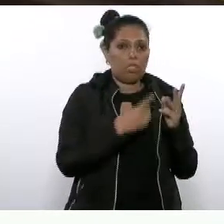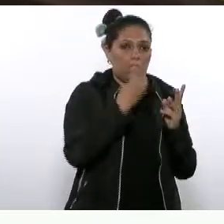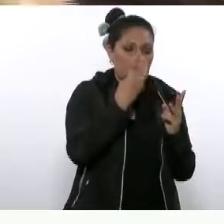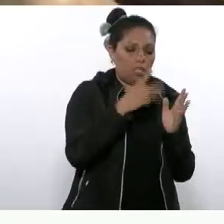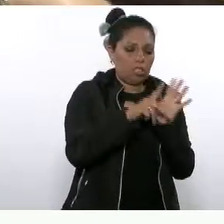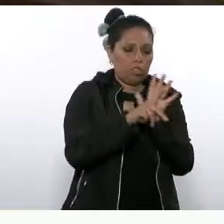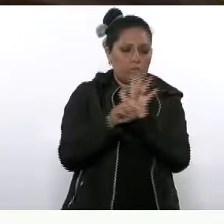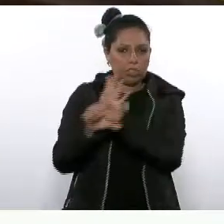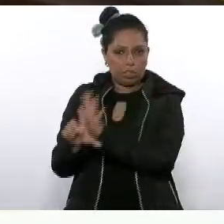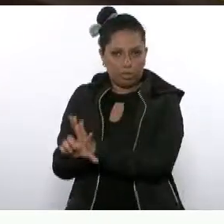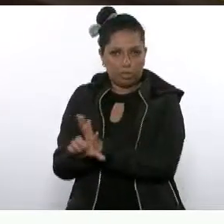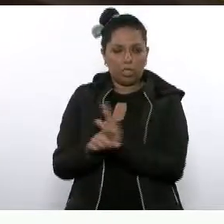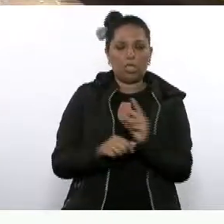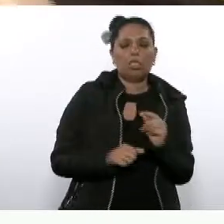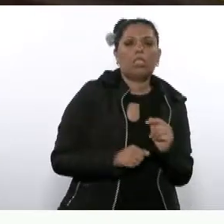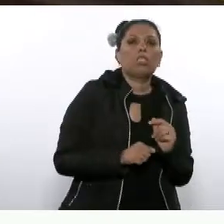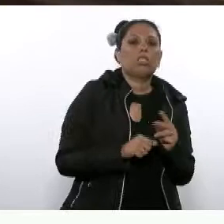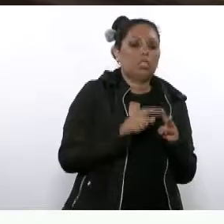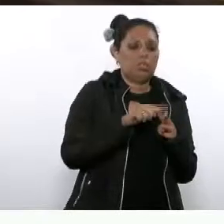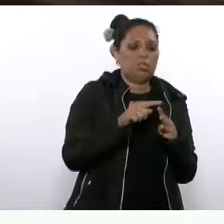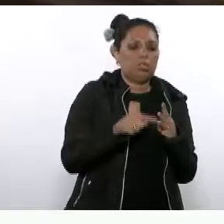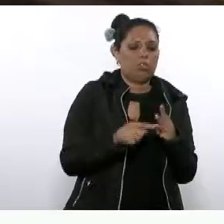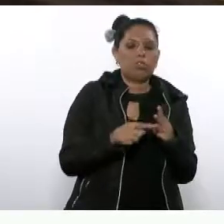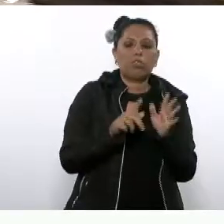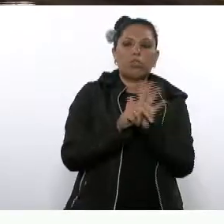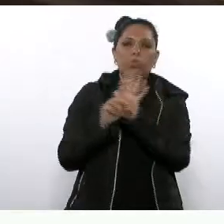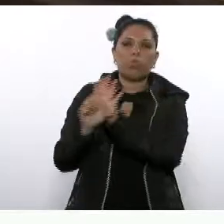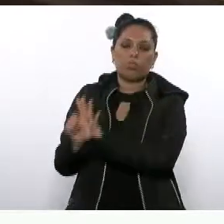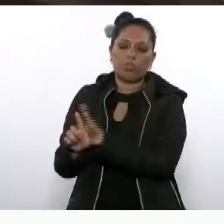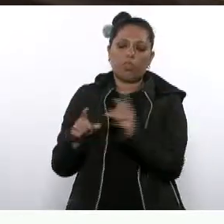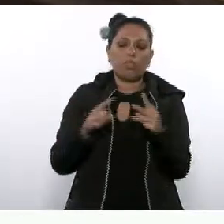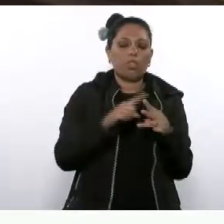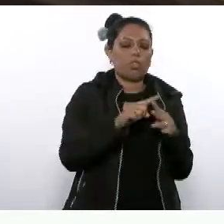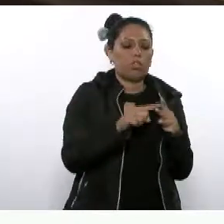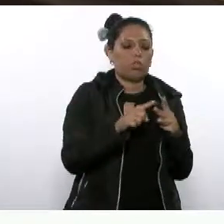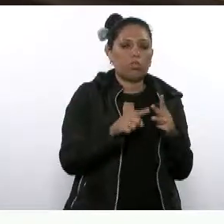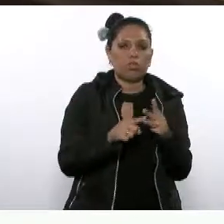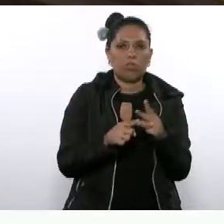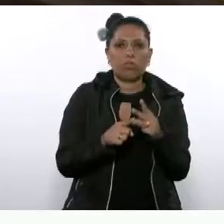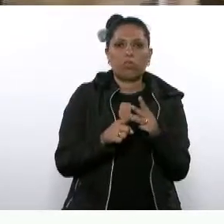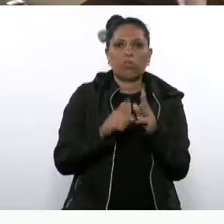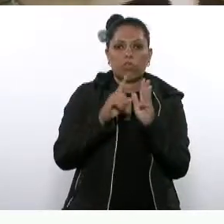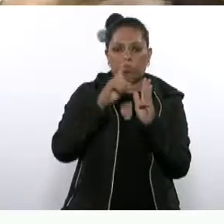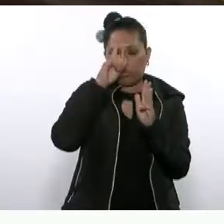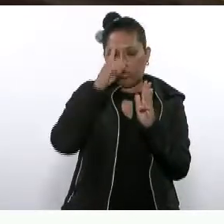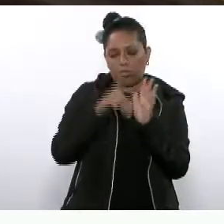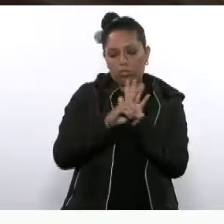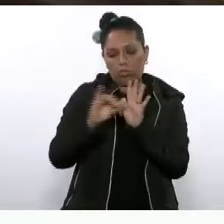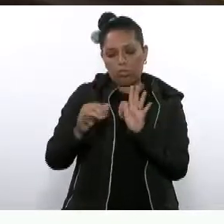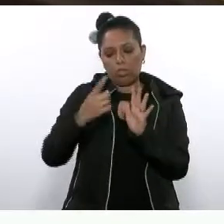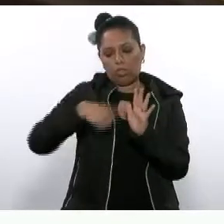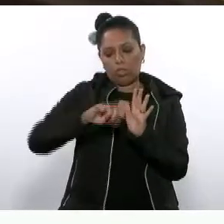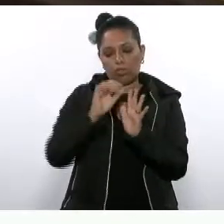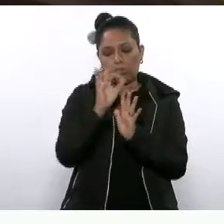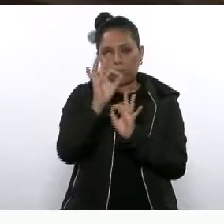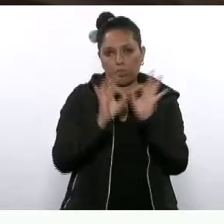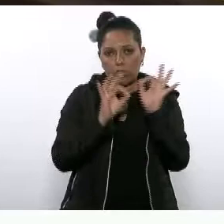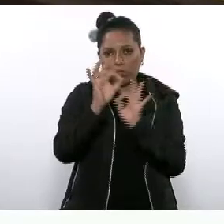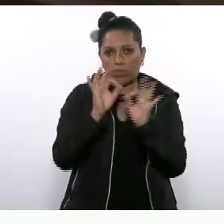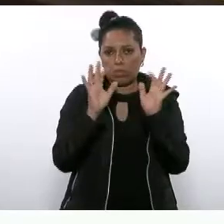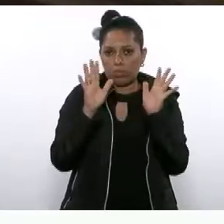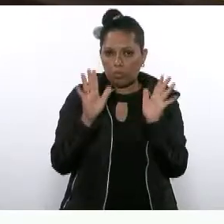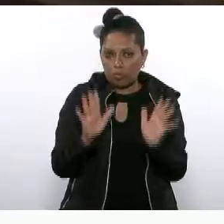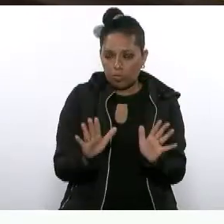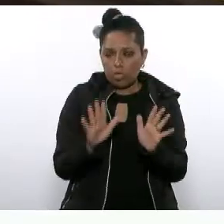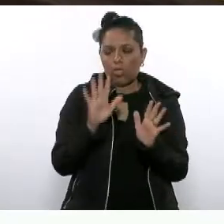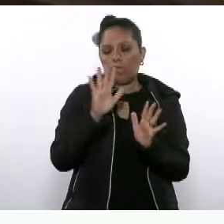de lei. Esses 3 projetos e as 3 indicações já estão minutadas, entretanto, nós vamos